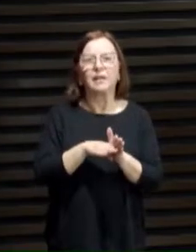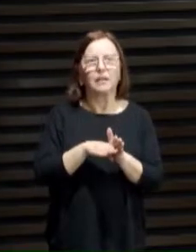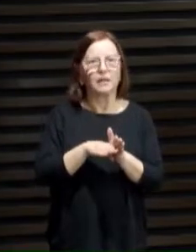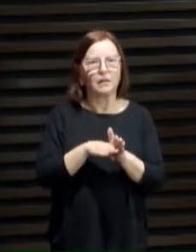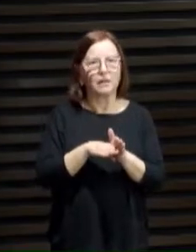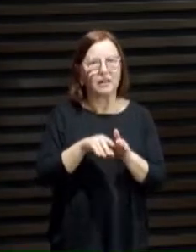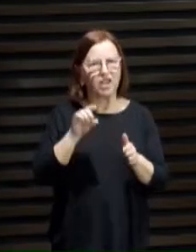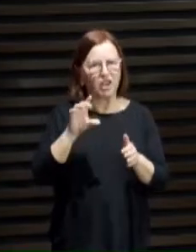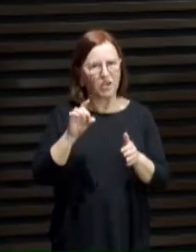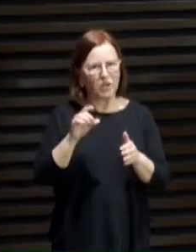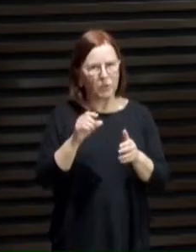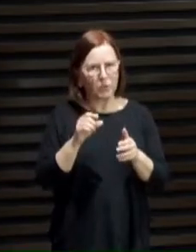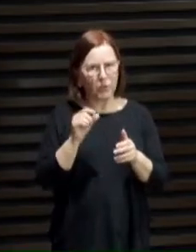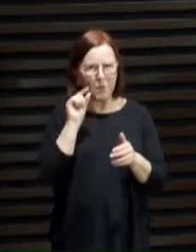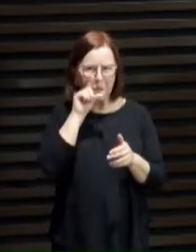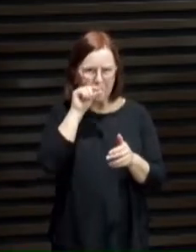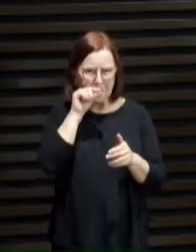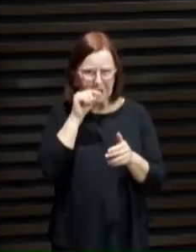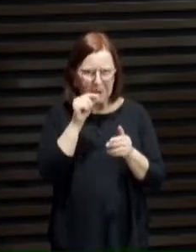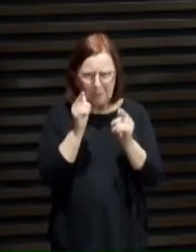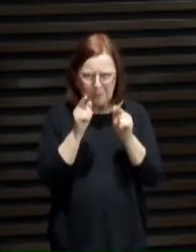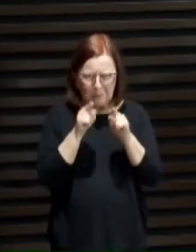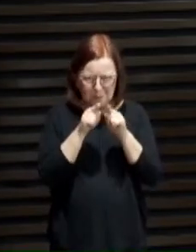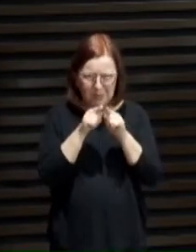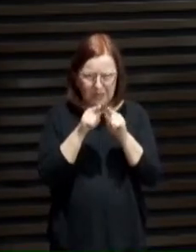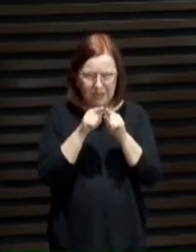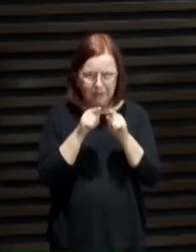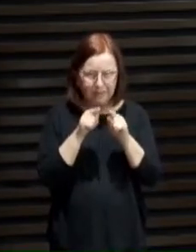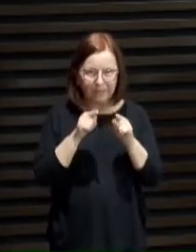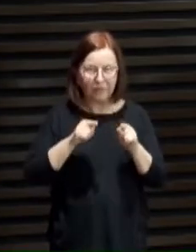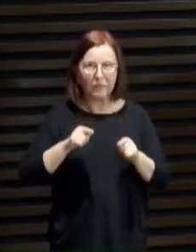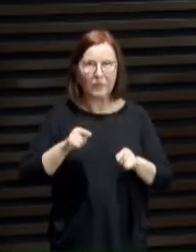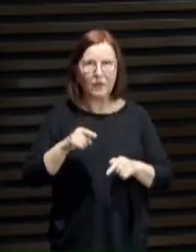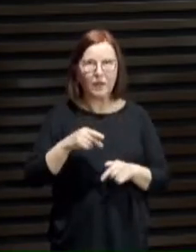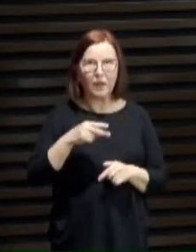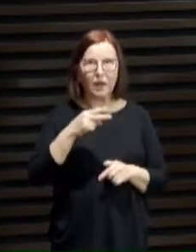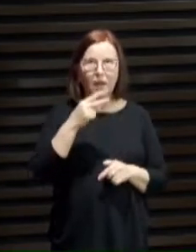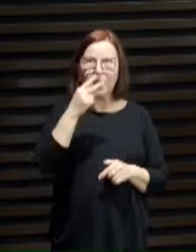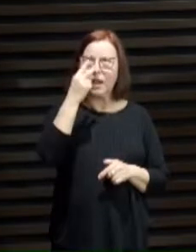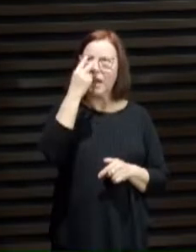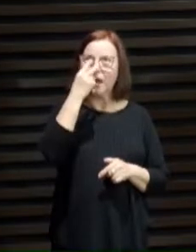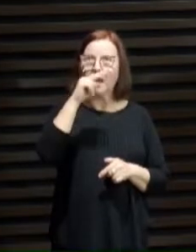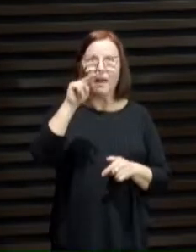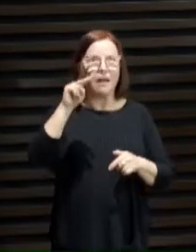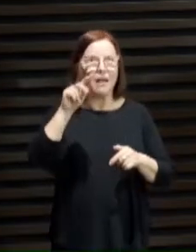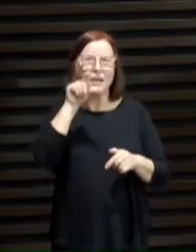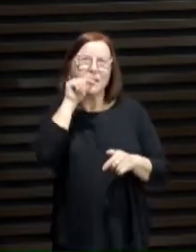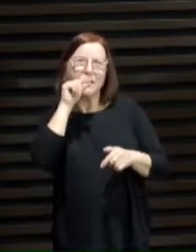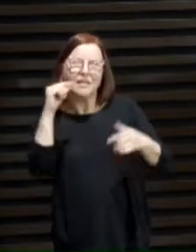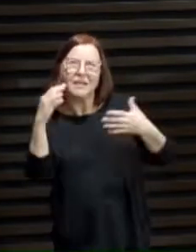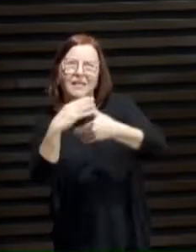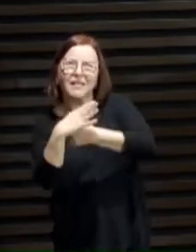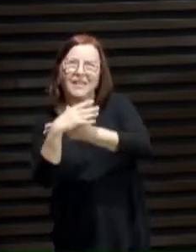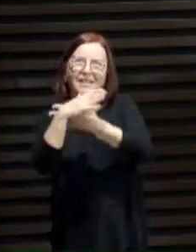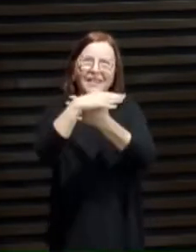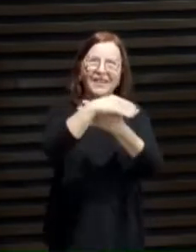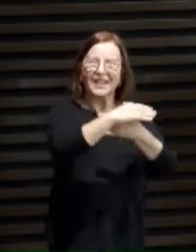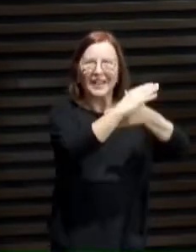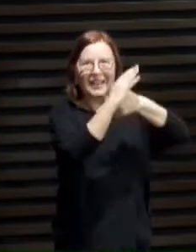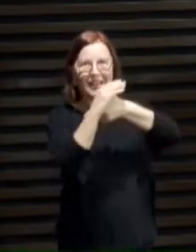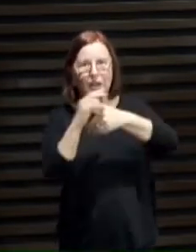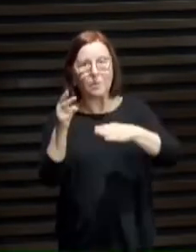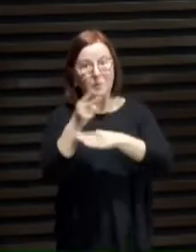ali, tá certo? Quando você olha o passarinho, ele está voando, e ele vai encontrar comida no